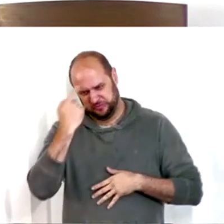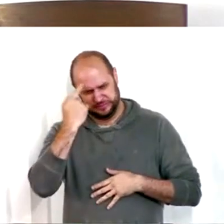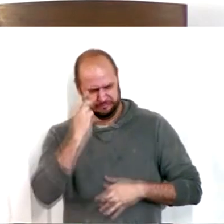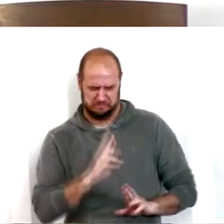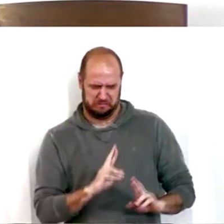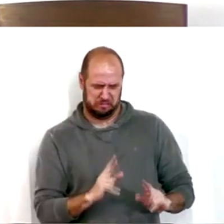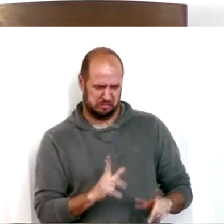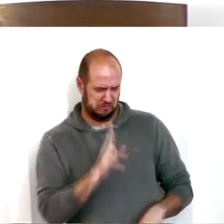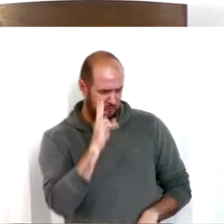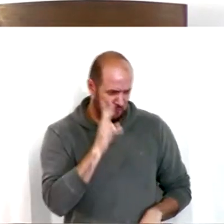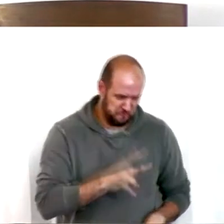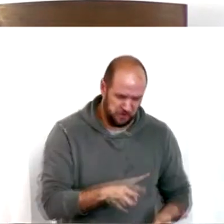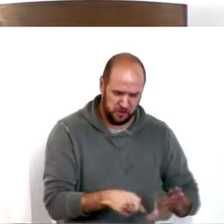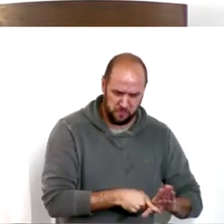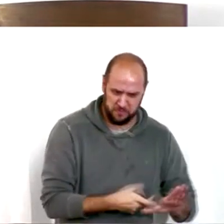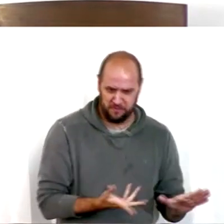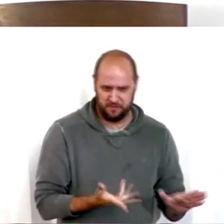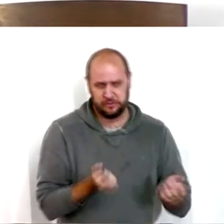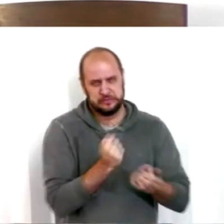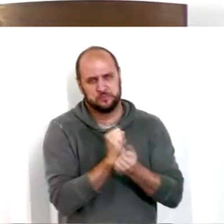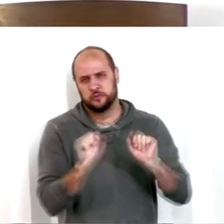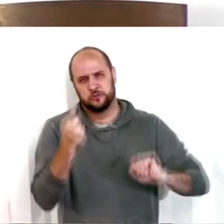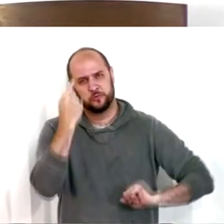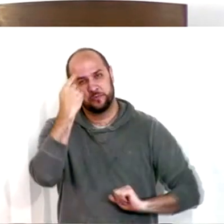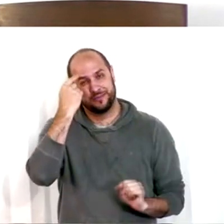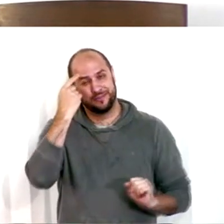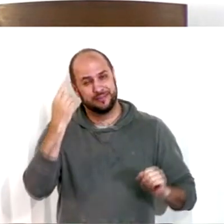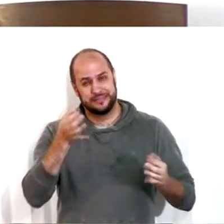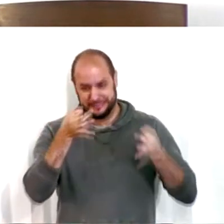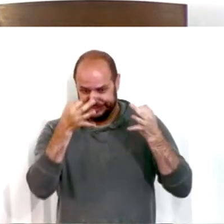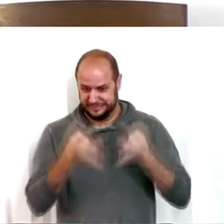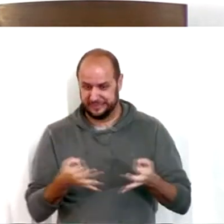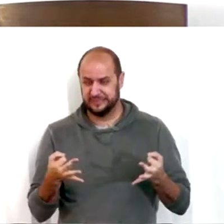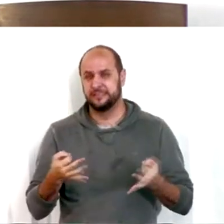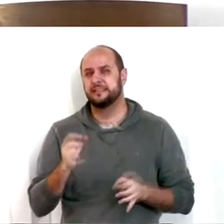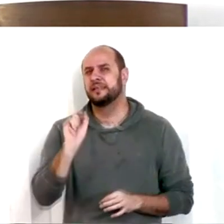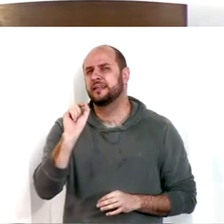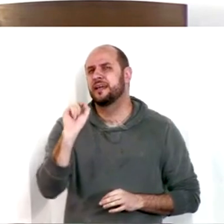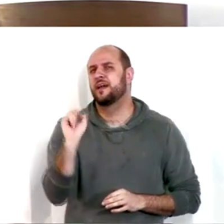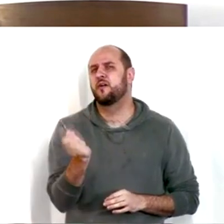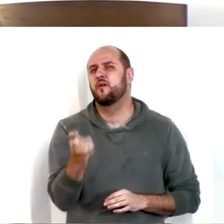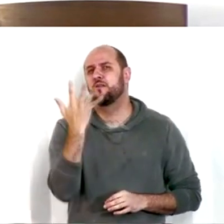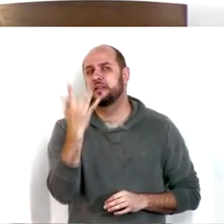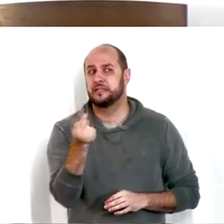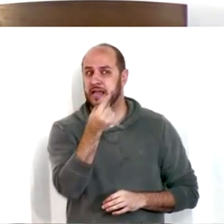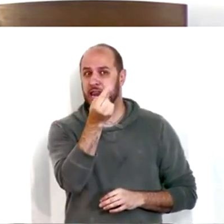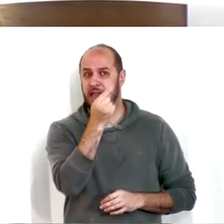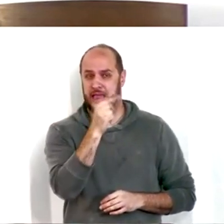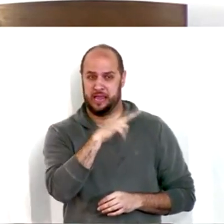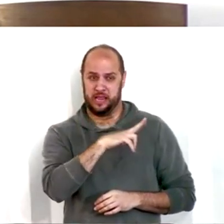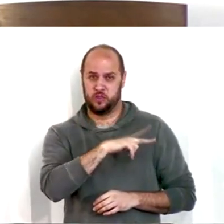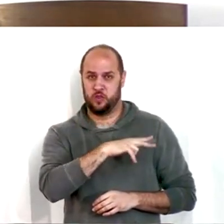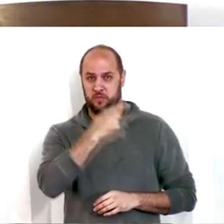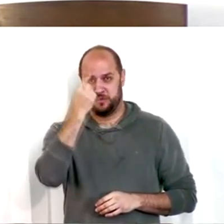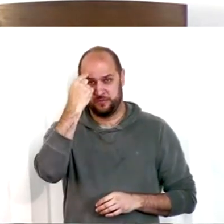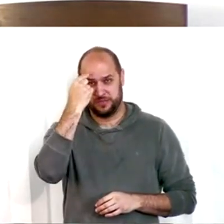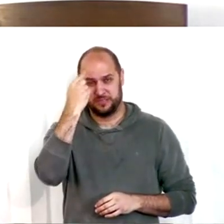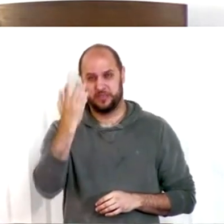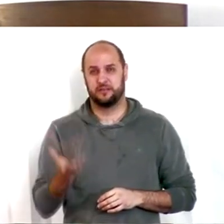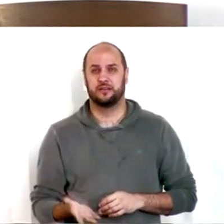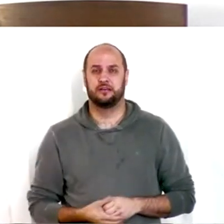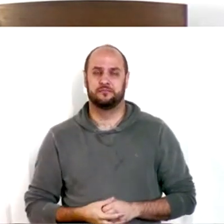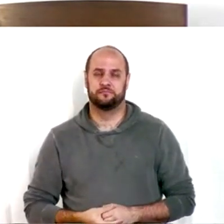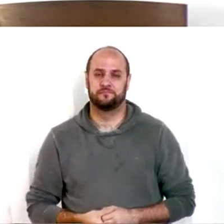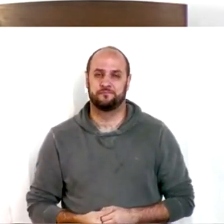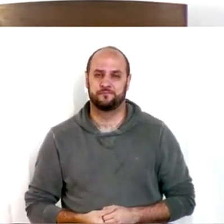texto e talvez seja impossível alcançar o que estava na mente de Noemi quando ela disse tais